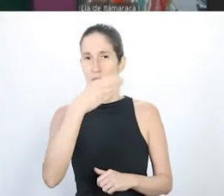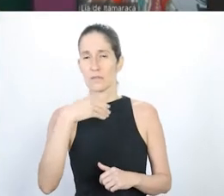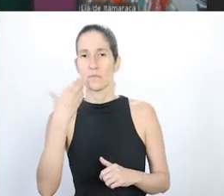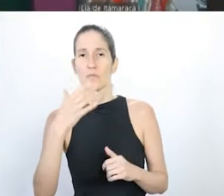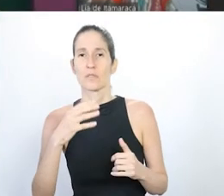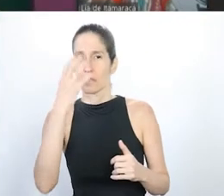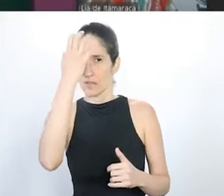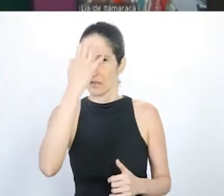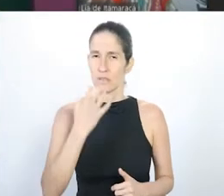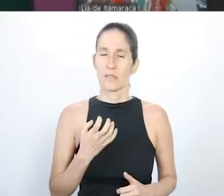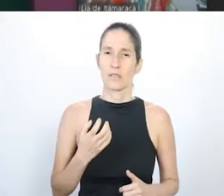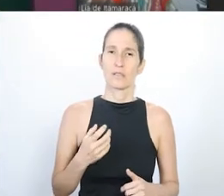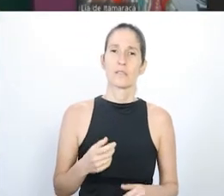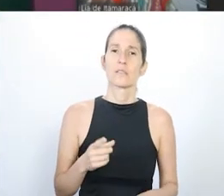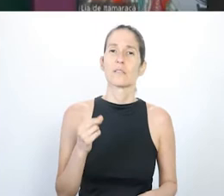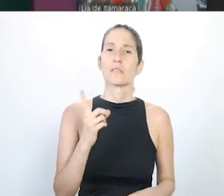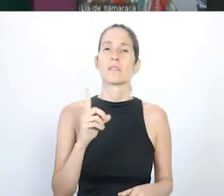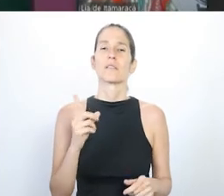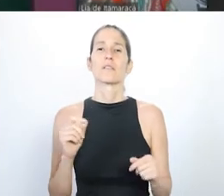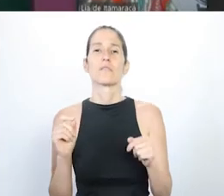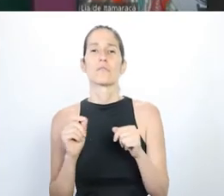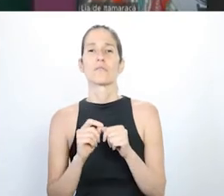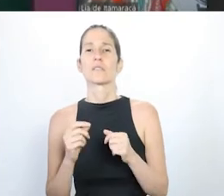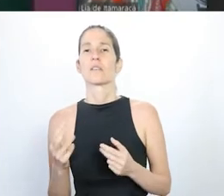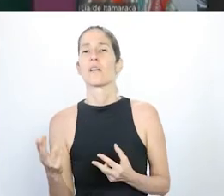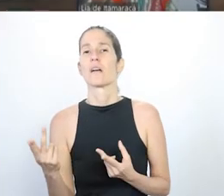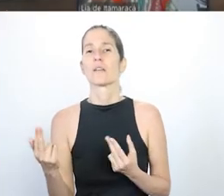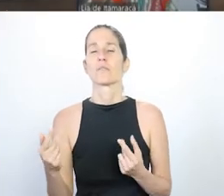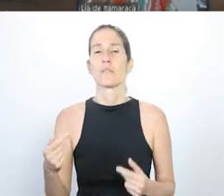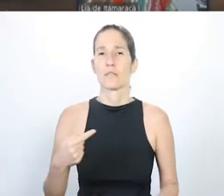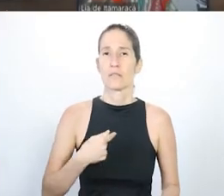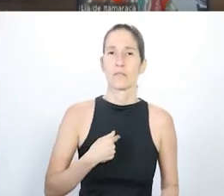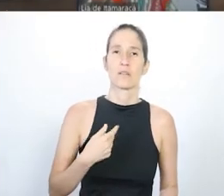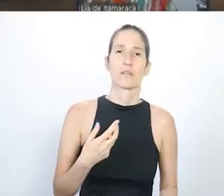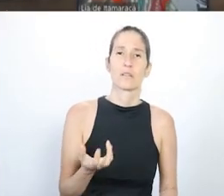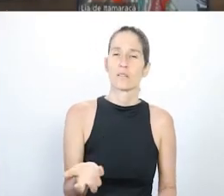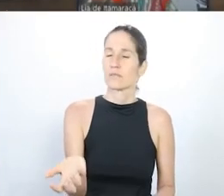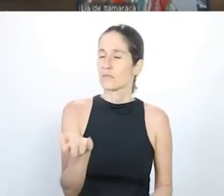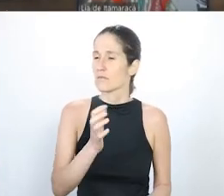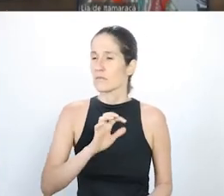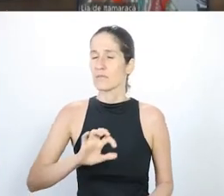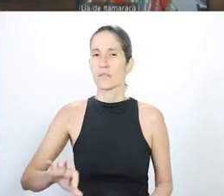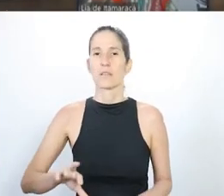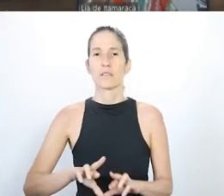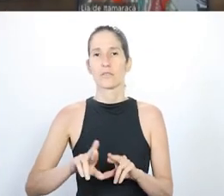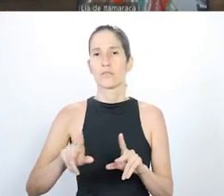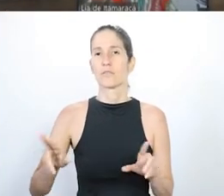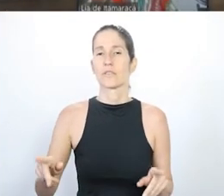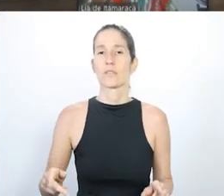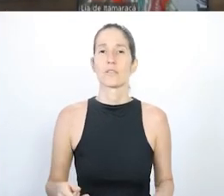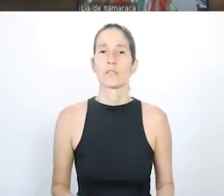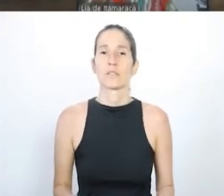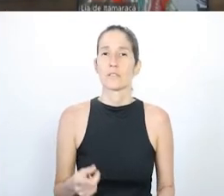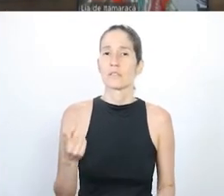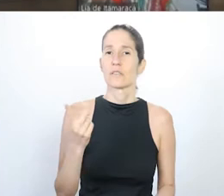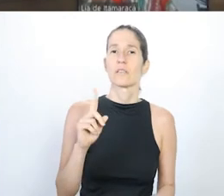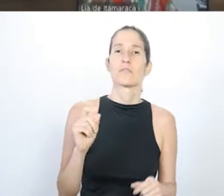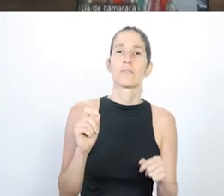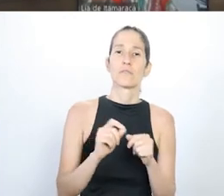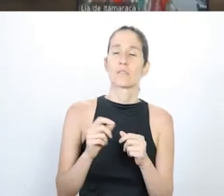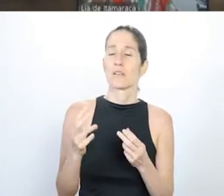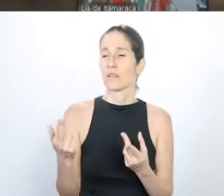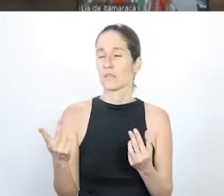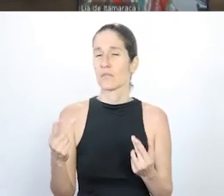amor, de outro jeito eu não quero. Se não fizer do meu jeito, amor, amor,